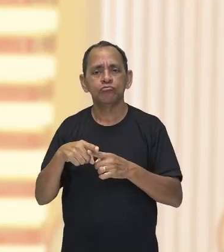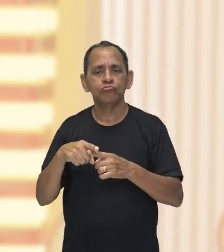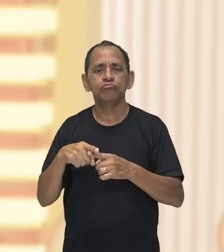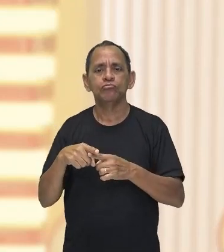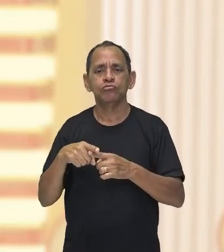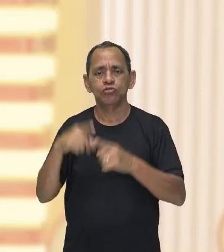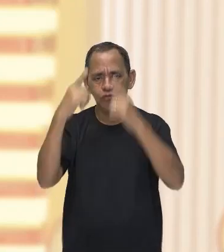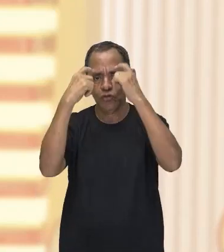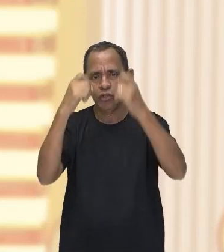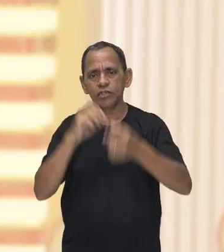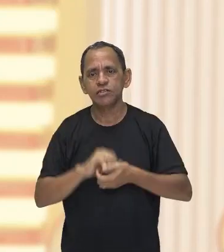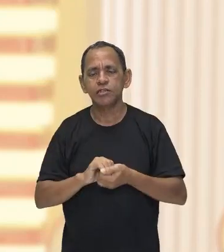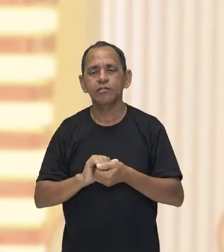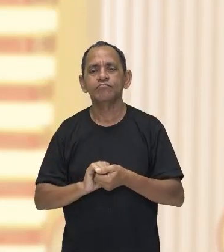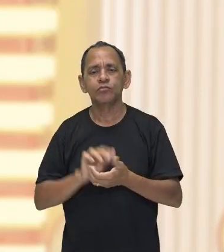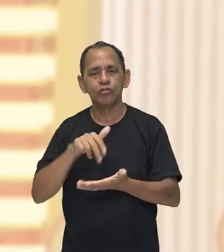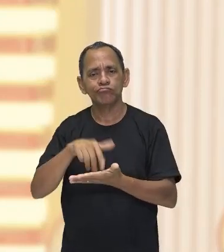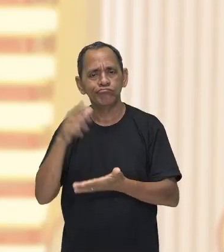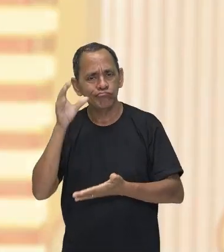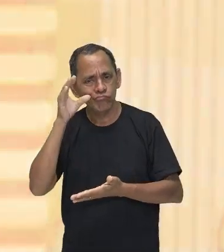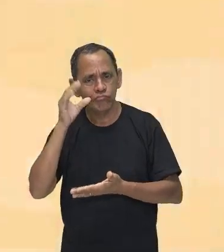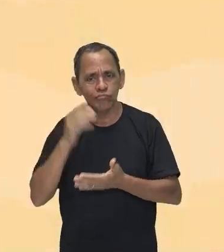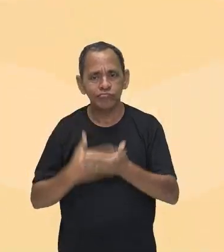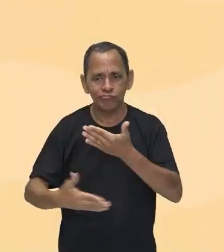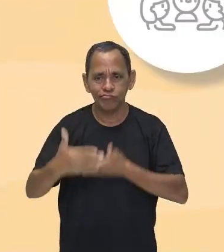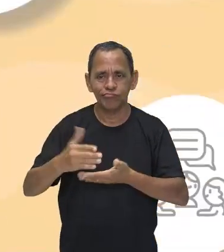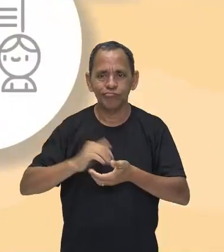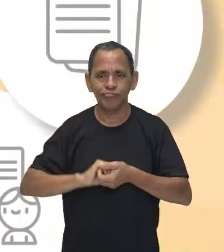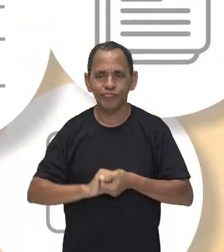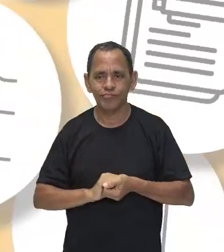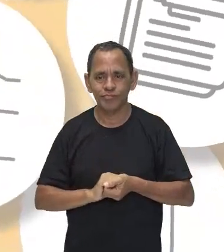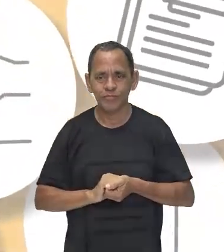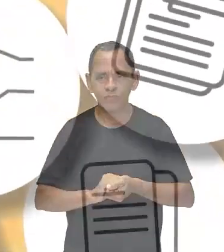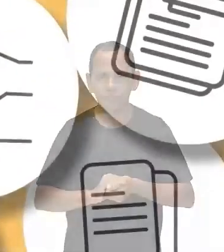Então acompanhem comigo a nossa aula.